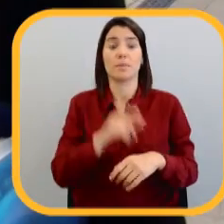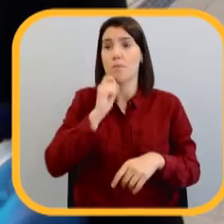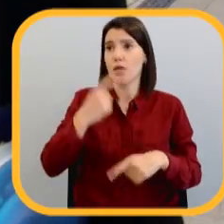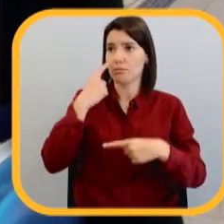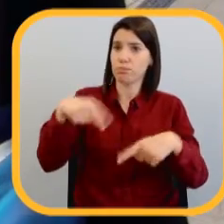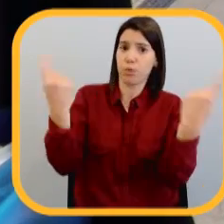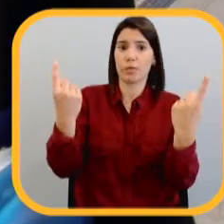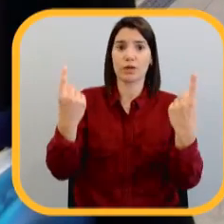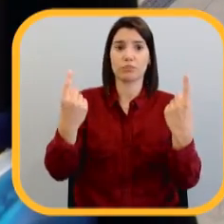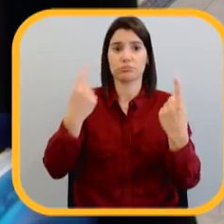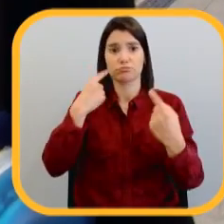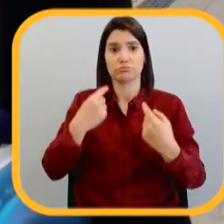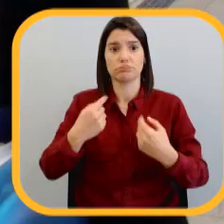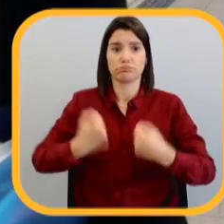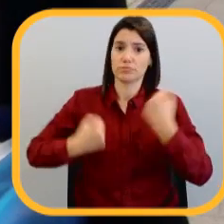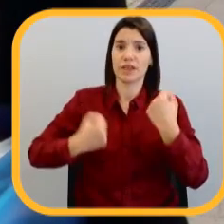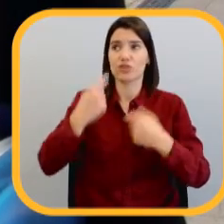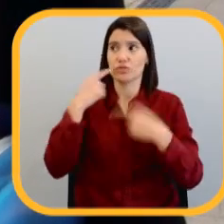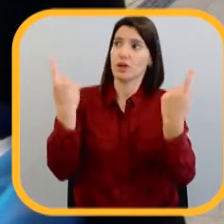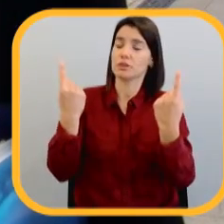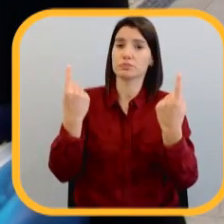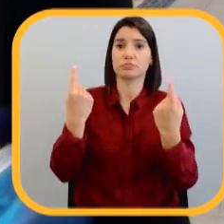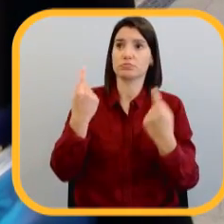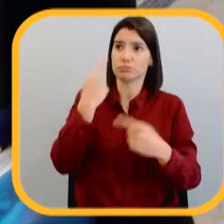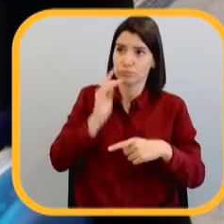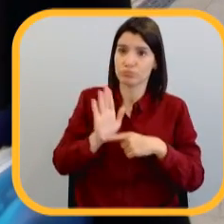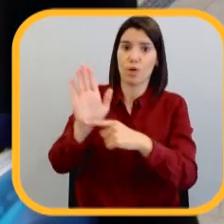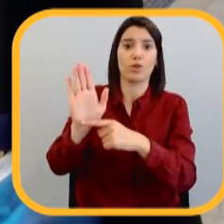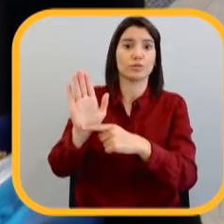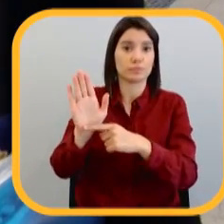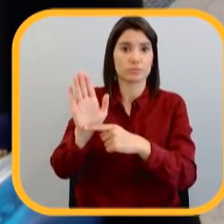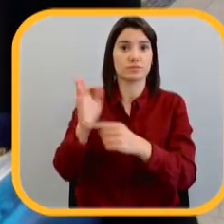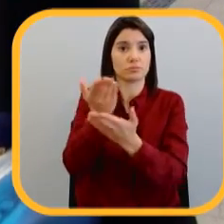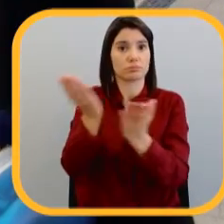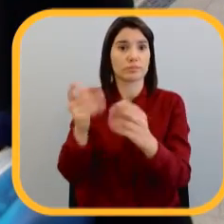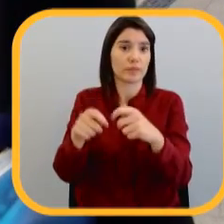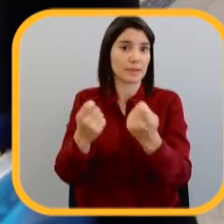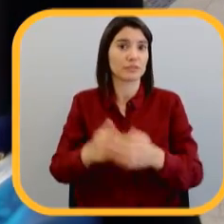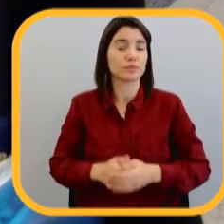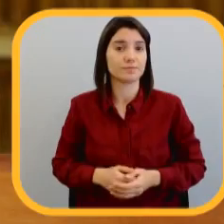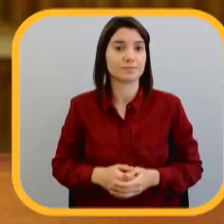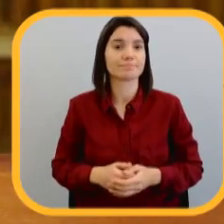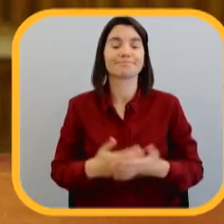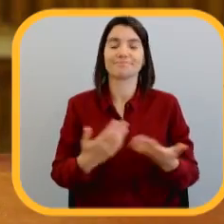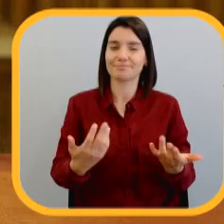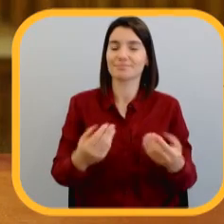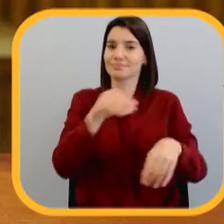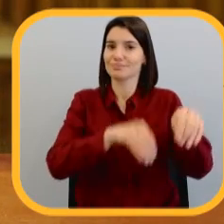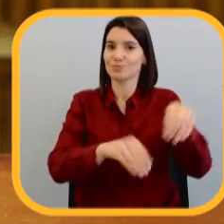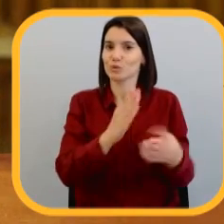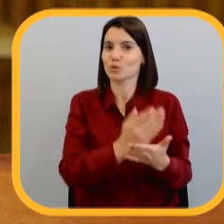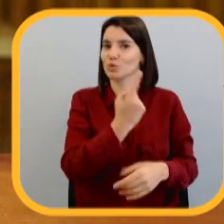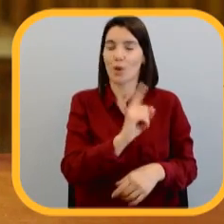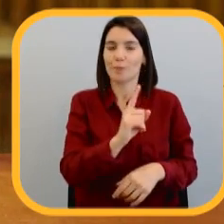Pode manifestar-se publicamente, não é? E fazer isso sentir junto dos respectivos partidos. Não é só através do